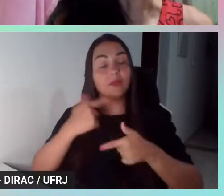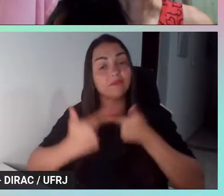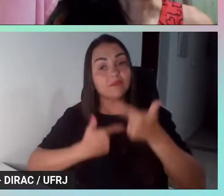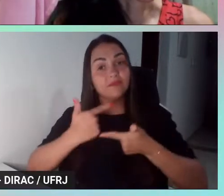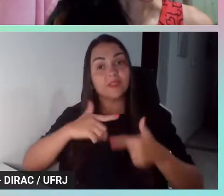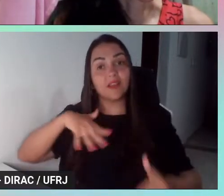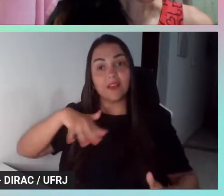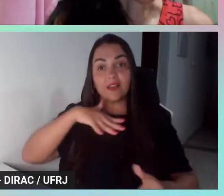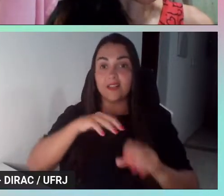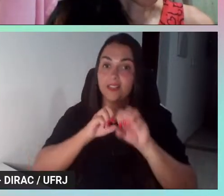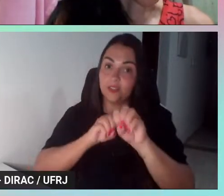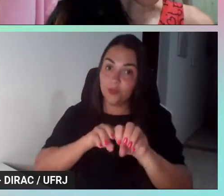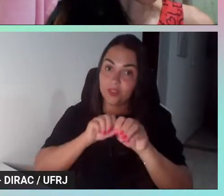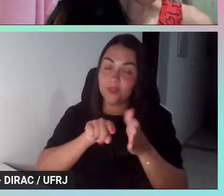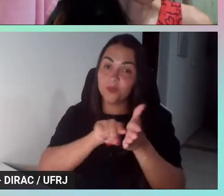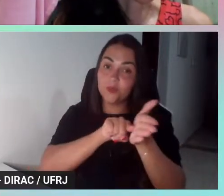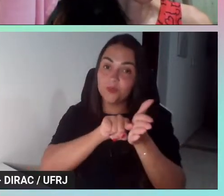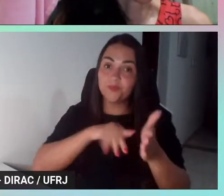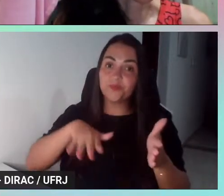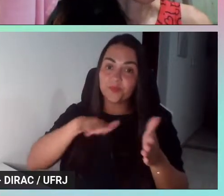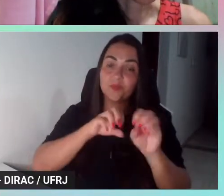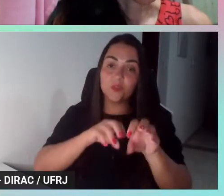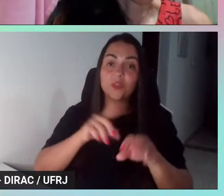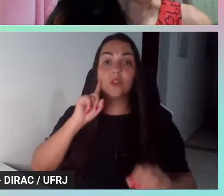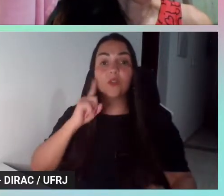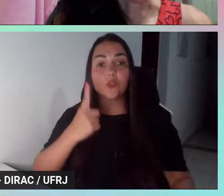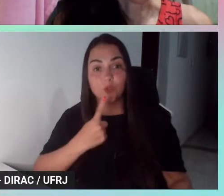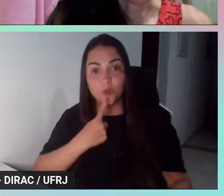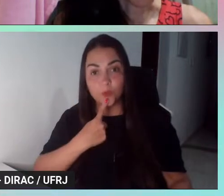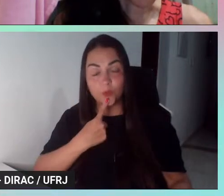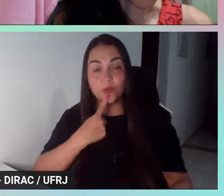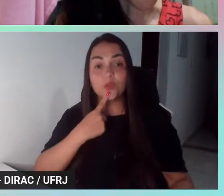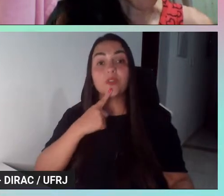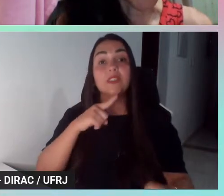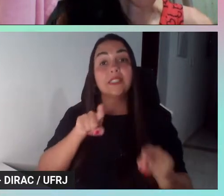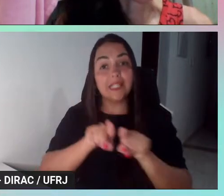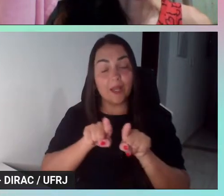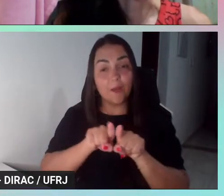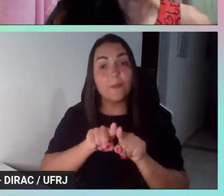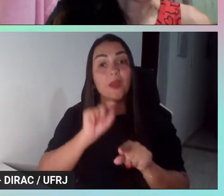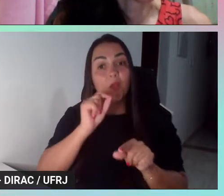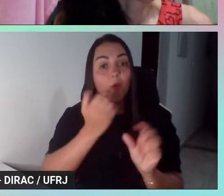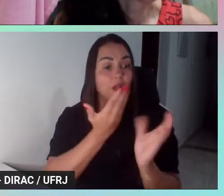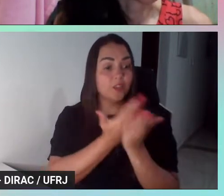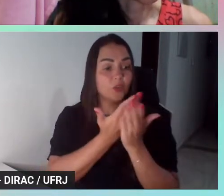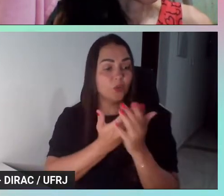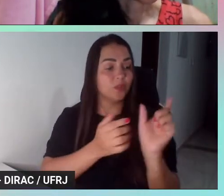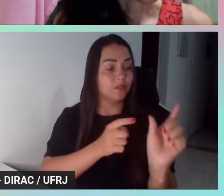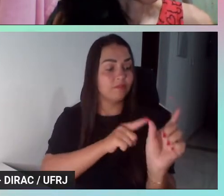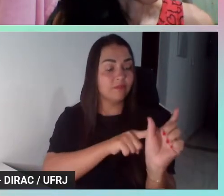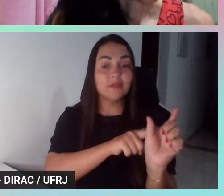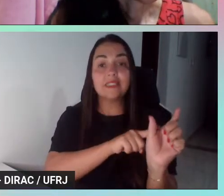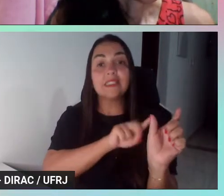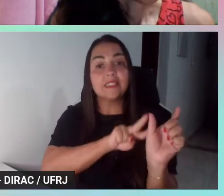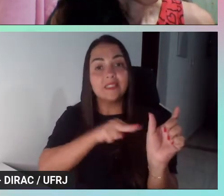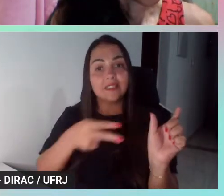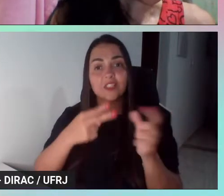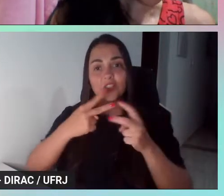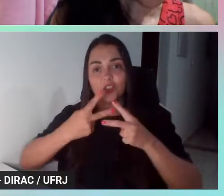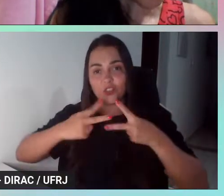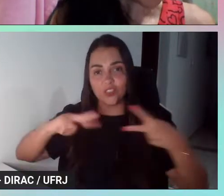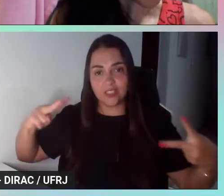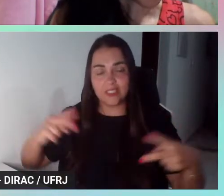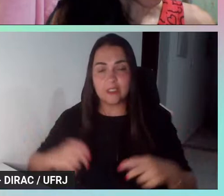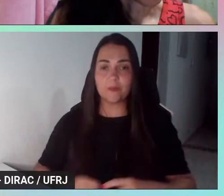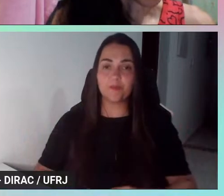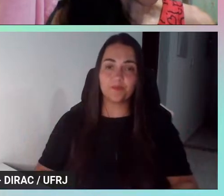com pesquisas na área de educação matemática, educação de surdos e epistemologia genética. Ela é